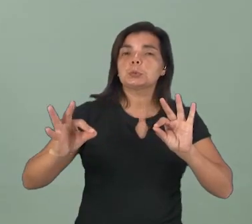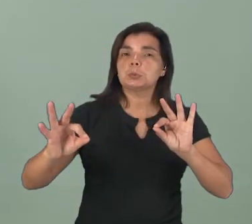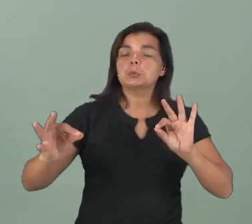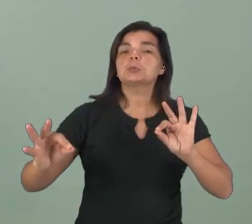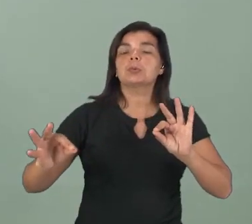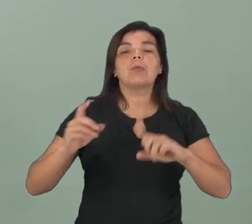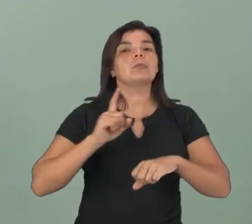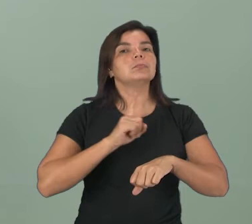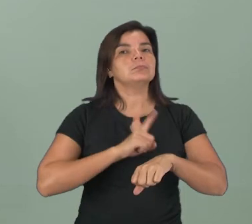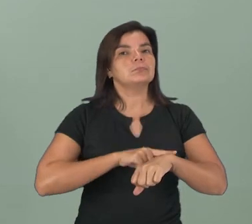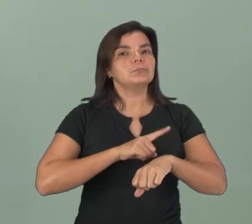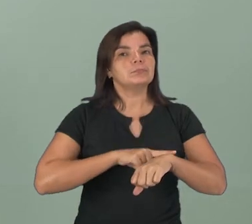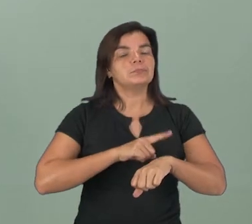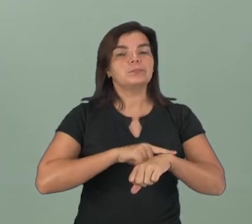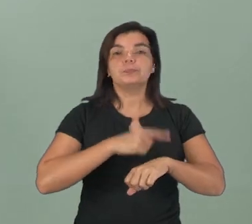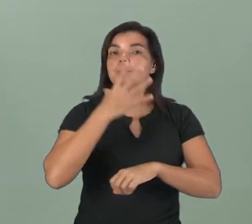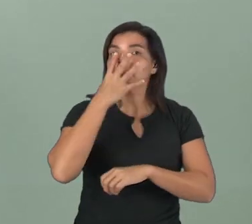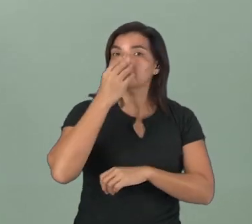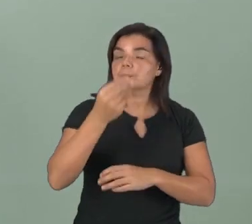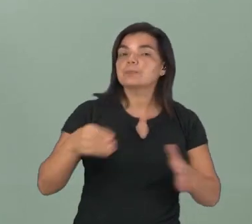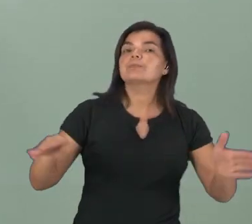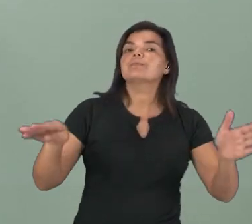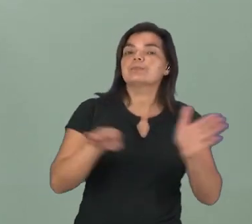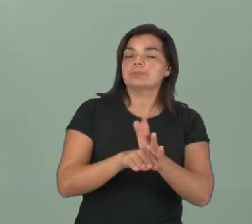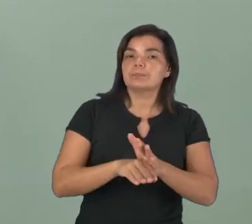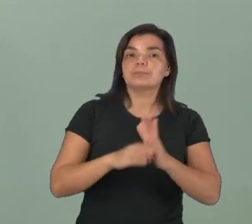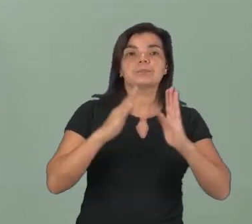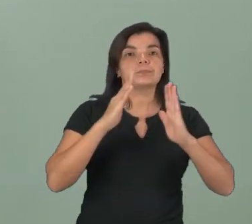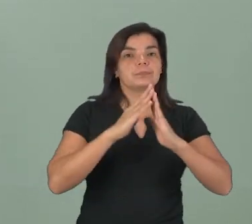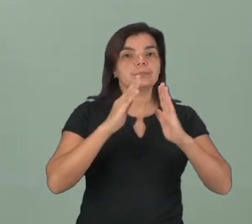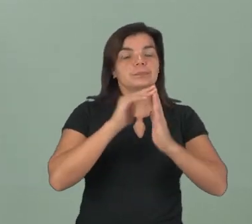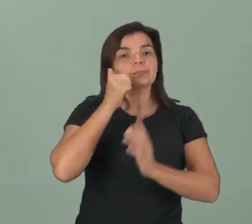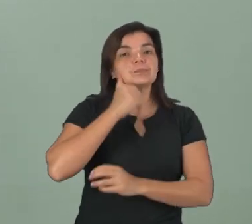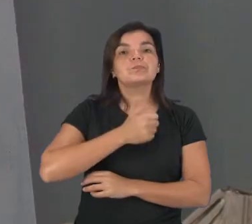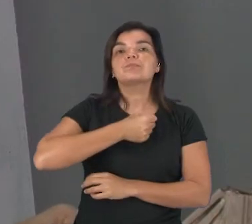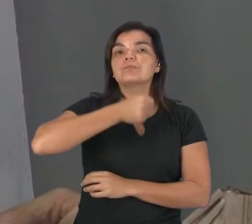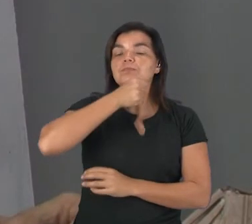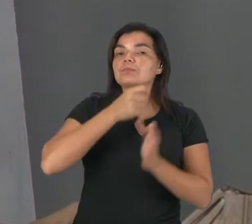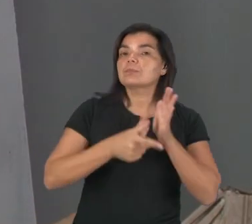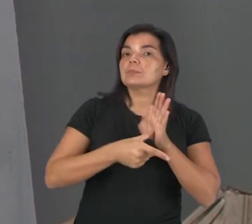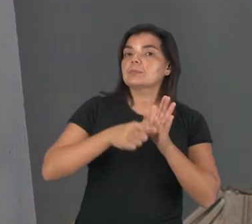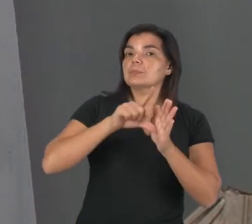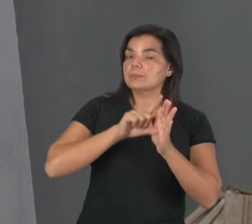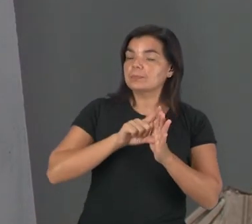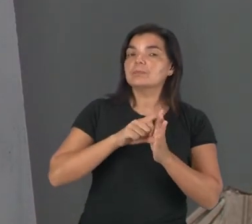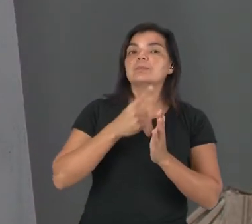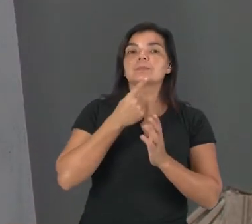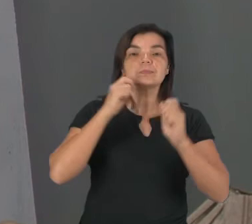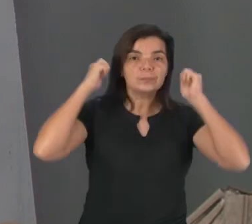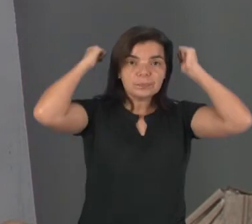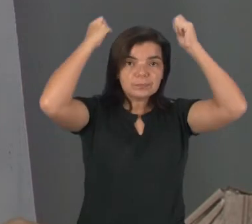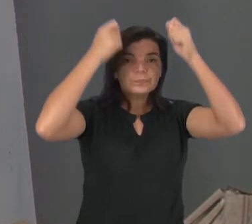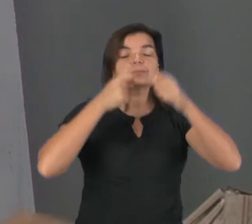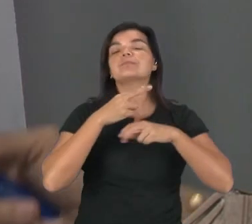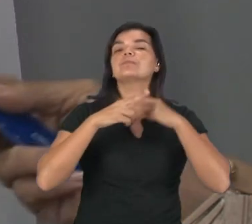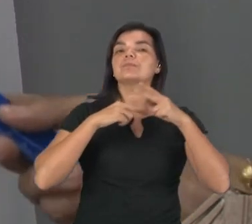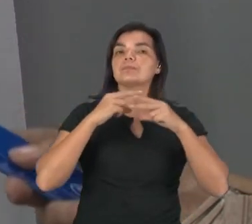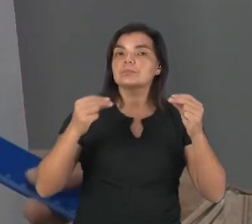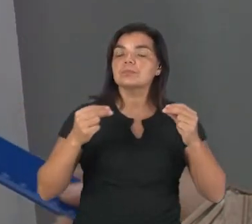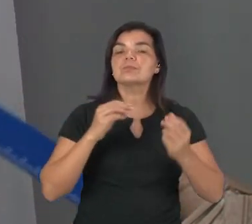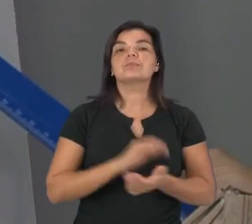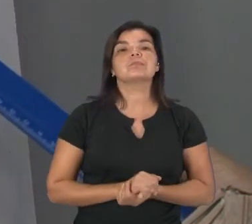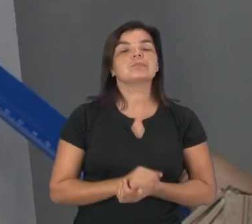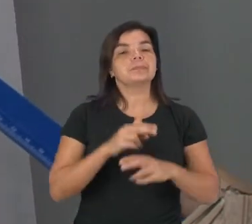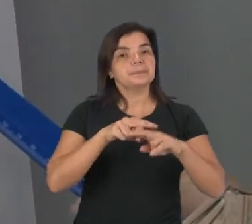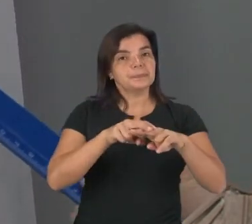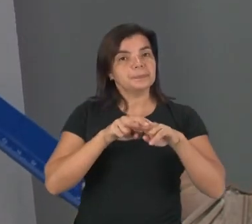deu tempo do lobo mau chegar na casa da vovó antes que a Chapeuzinho Vermelho chegasse. Foi